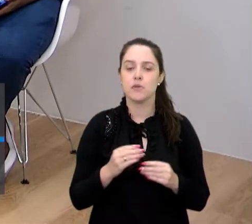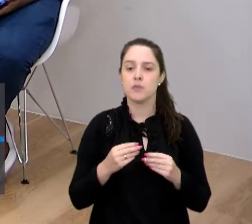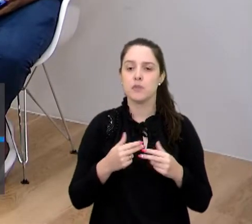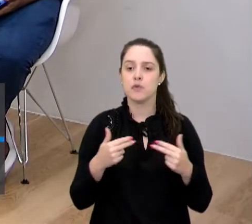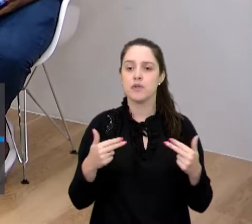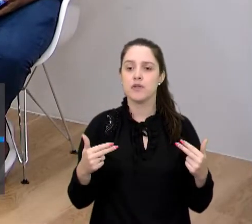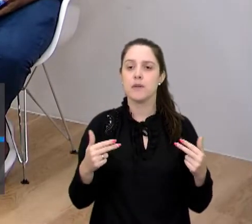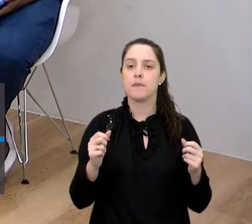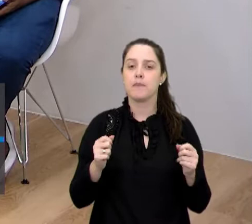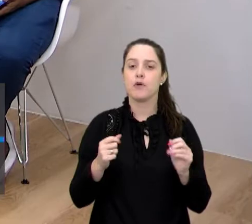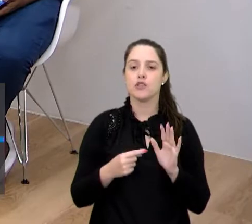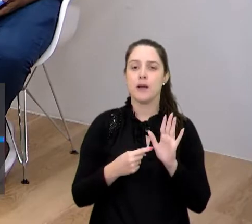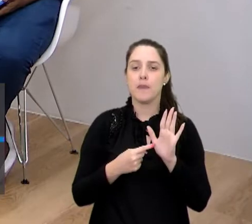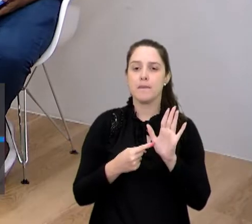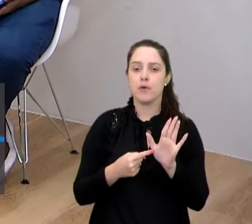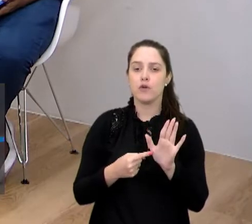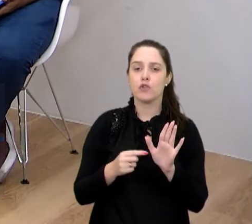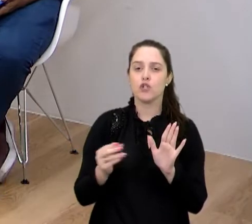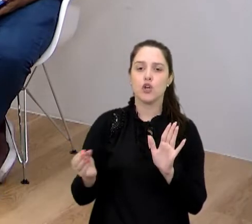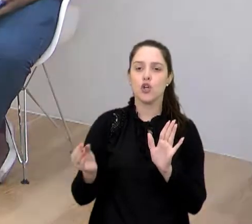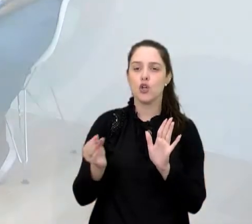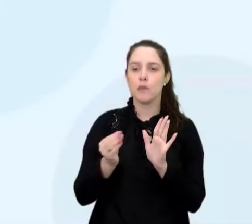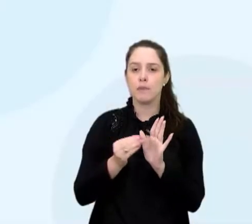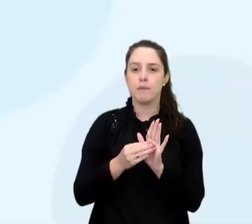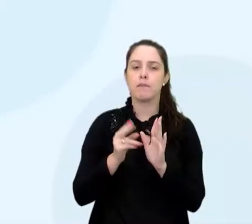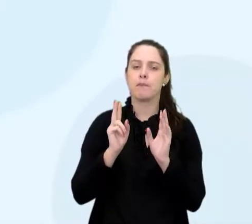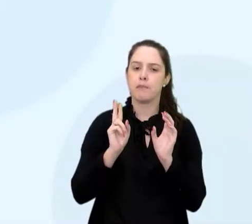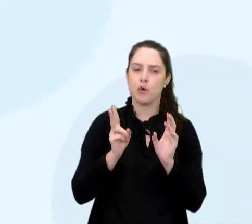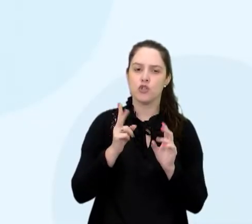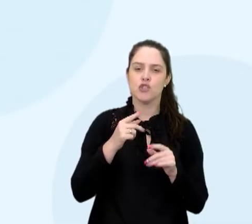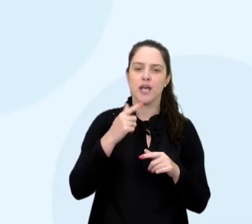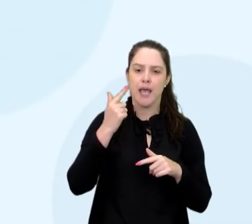vou até voltar, que ele coloca que pode se repetir, né?